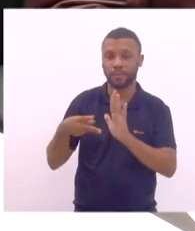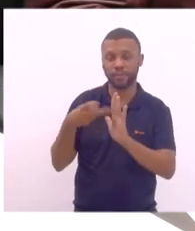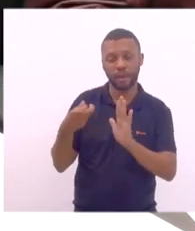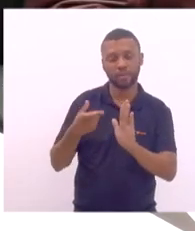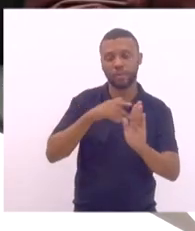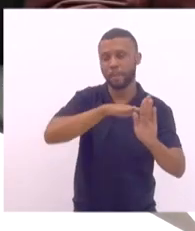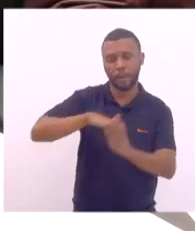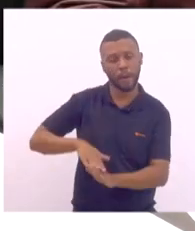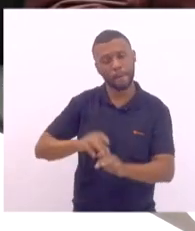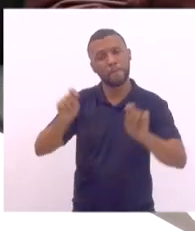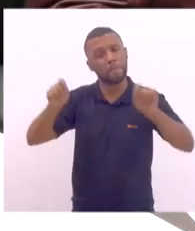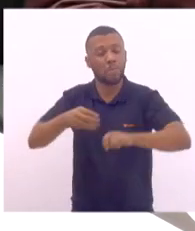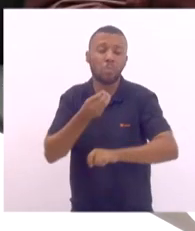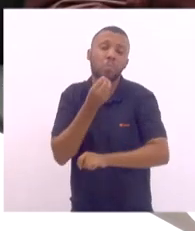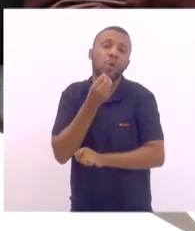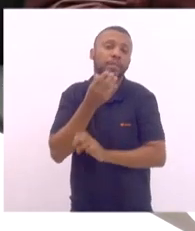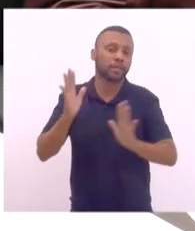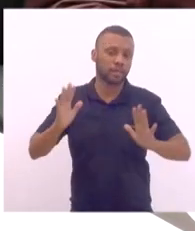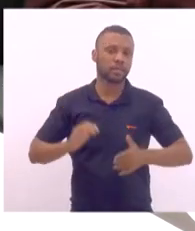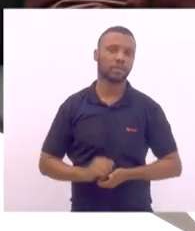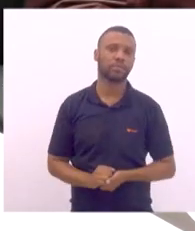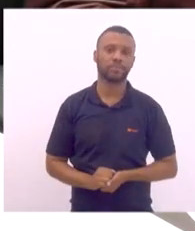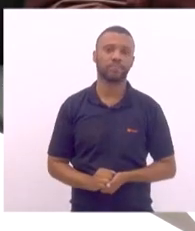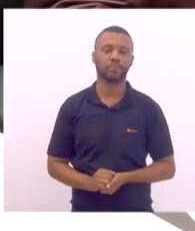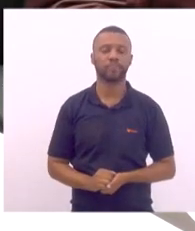derrubado. Porque